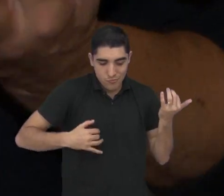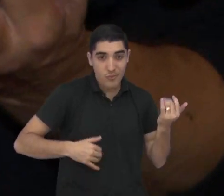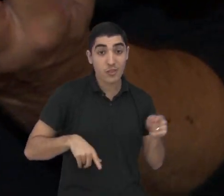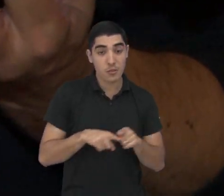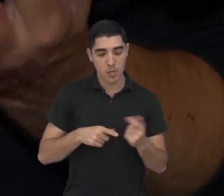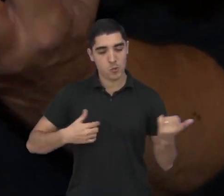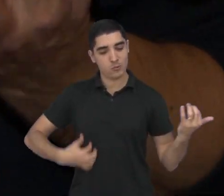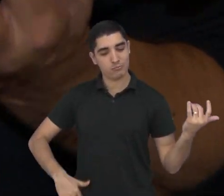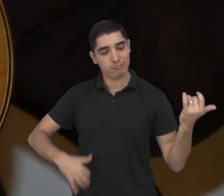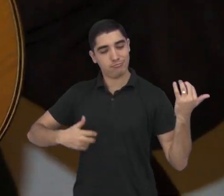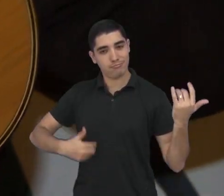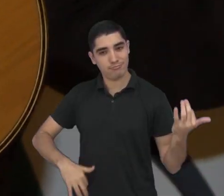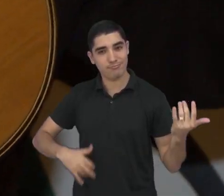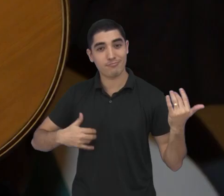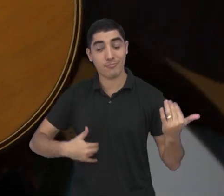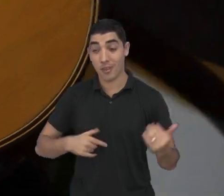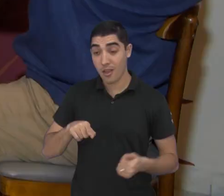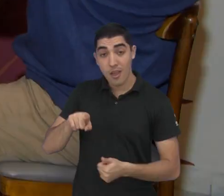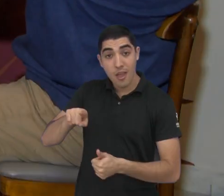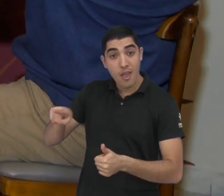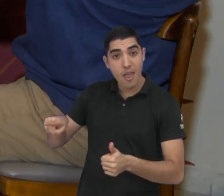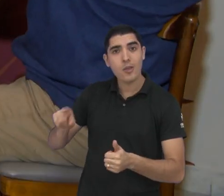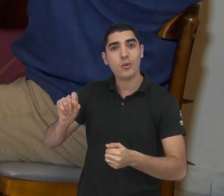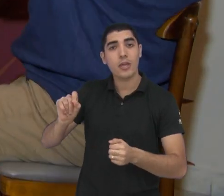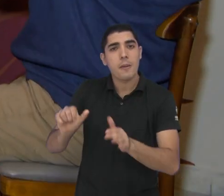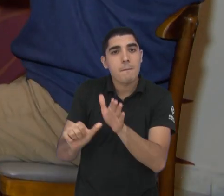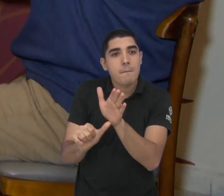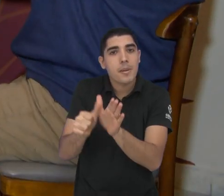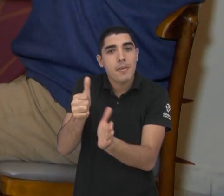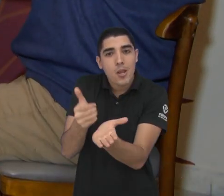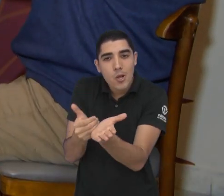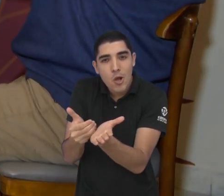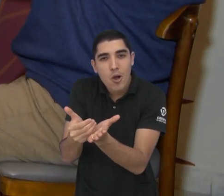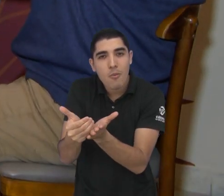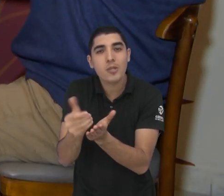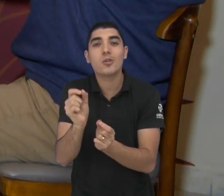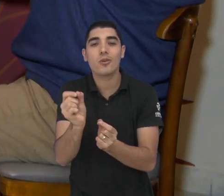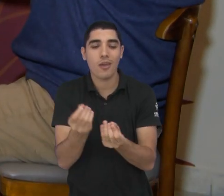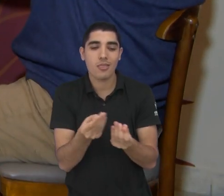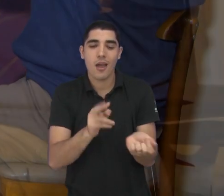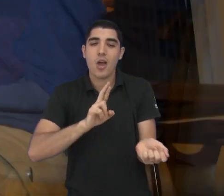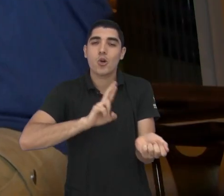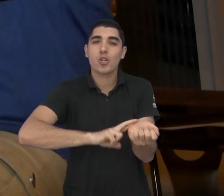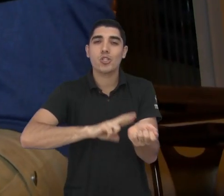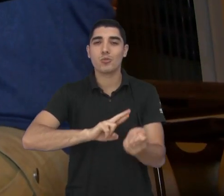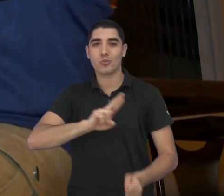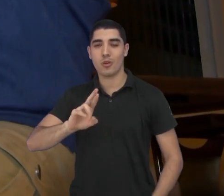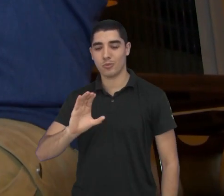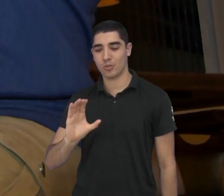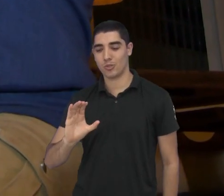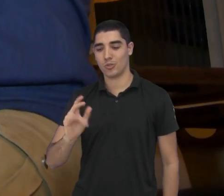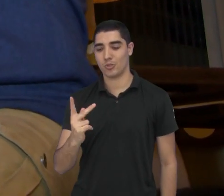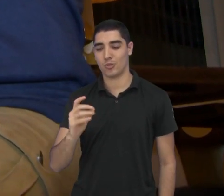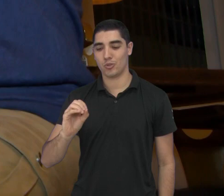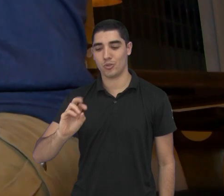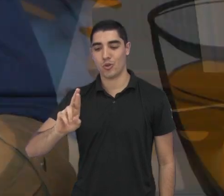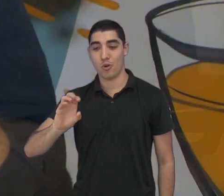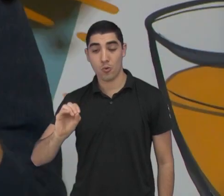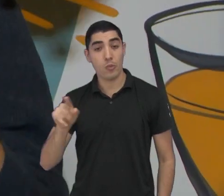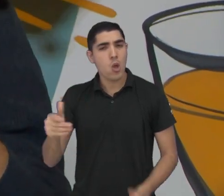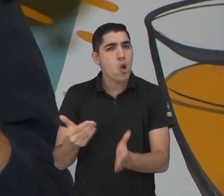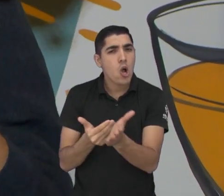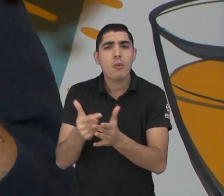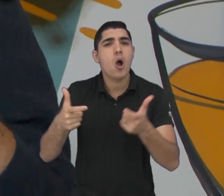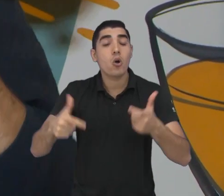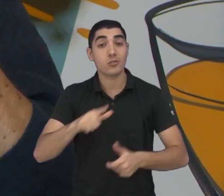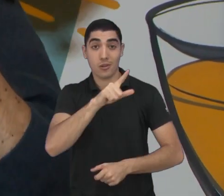Flauta, cavaco e violão, os primeiros instrumentos responsáveis por trazerem a melodia do choro.